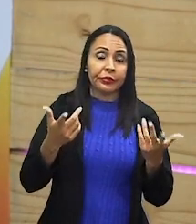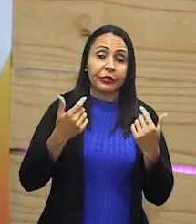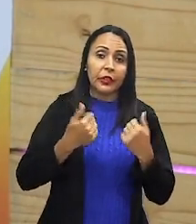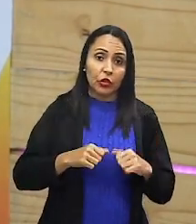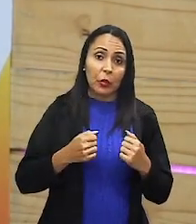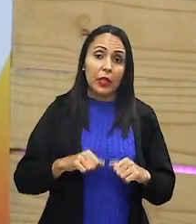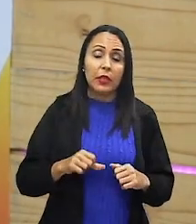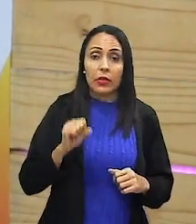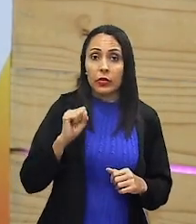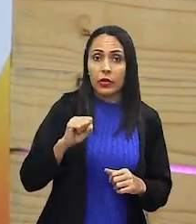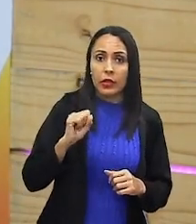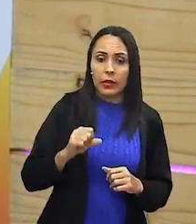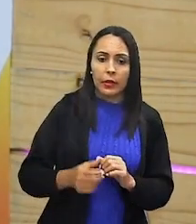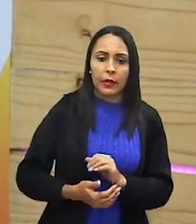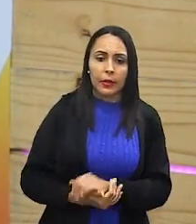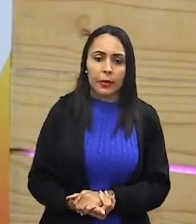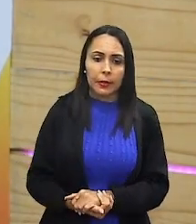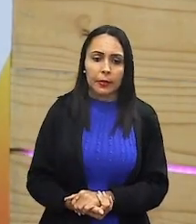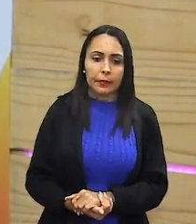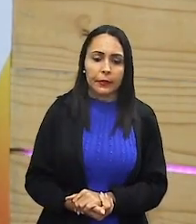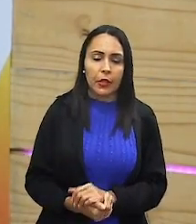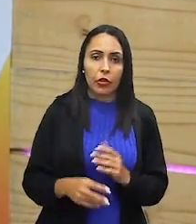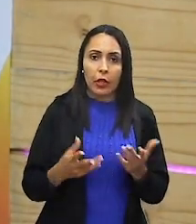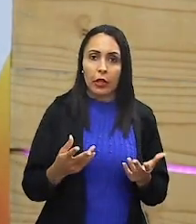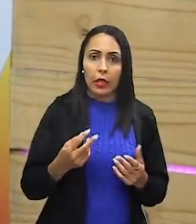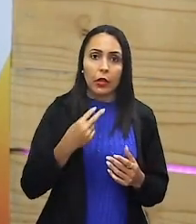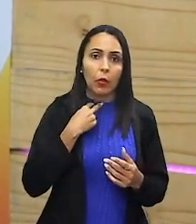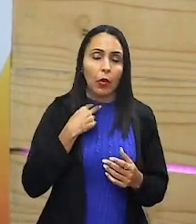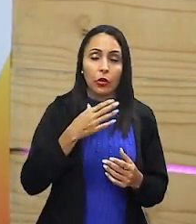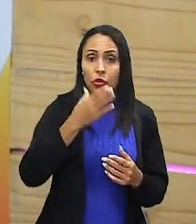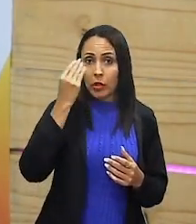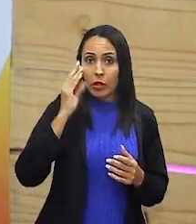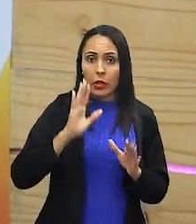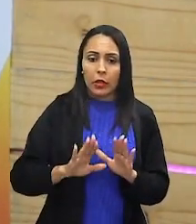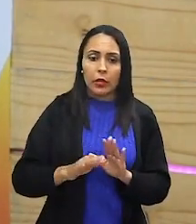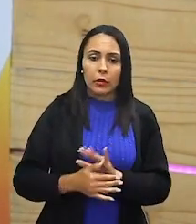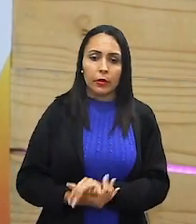de hospedeiros específicos, tá? A gente não pode esquecer disso. Aí você vai dizer assim, tá?